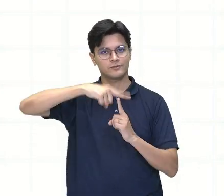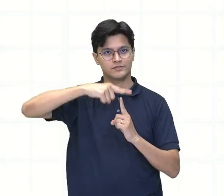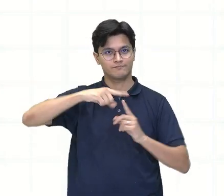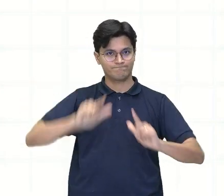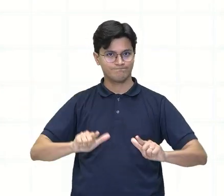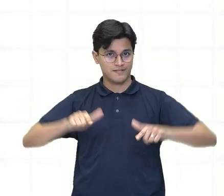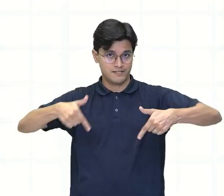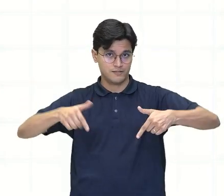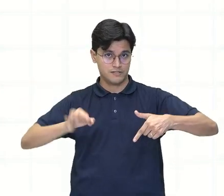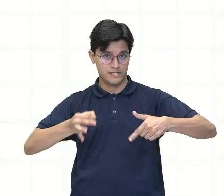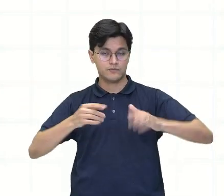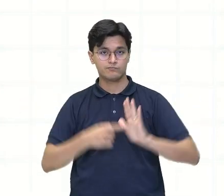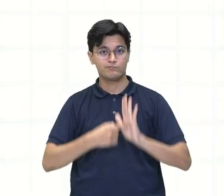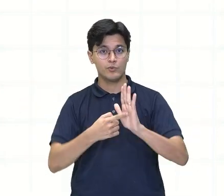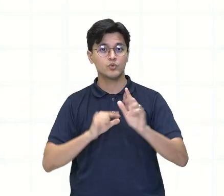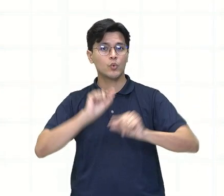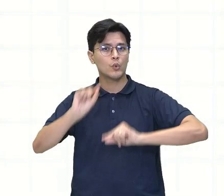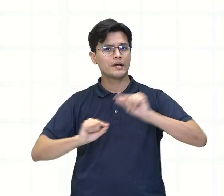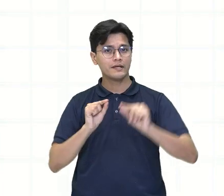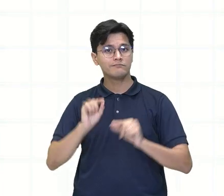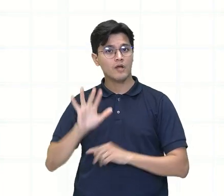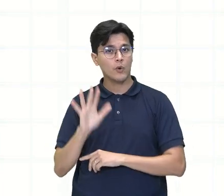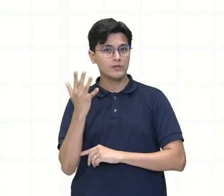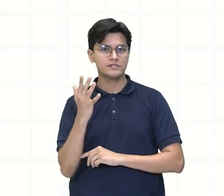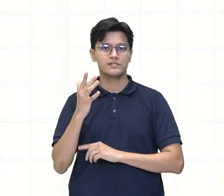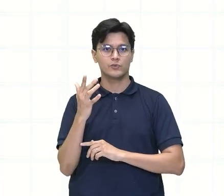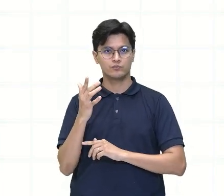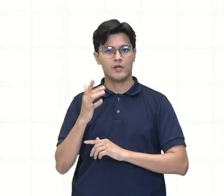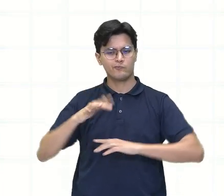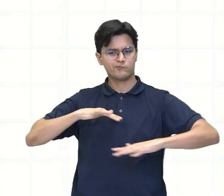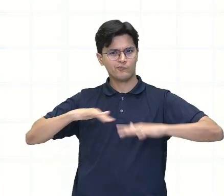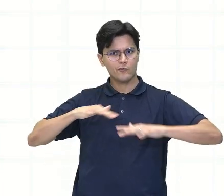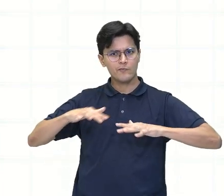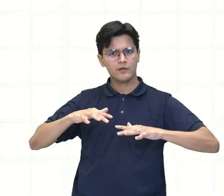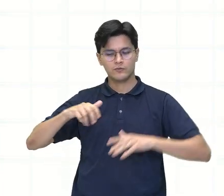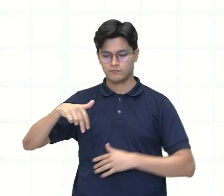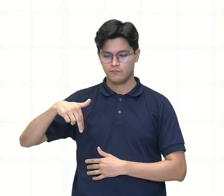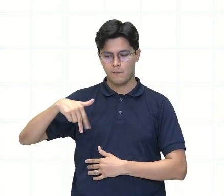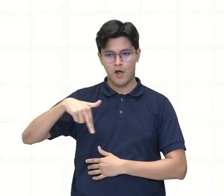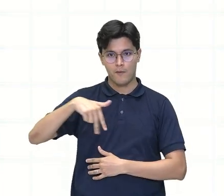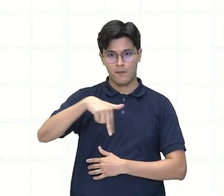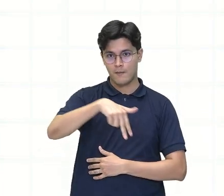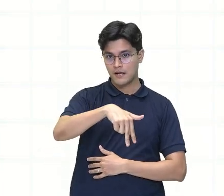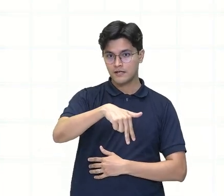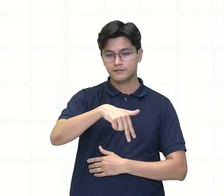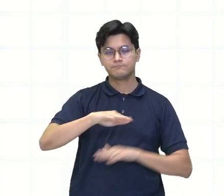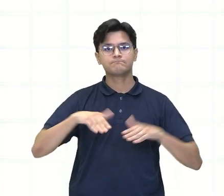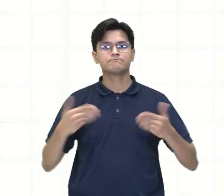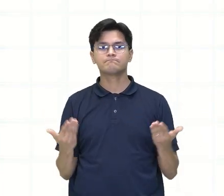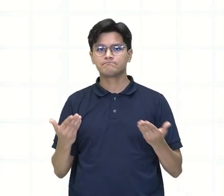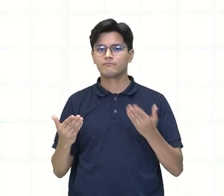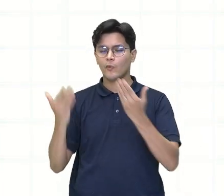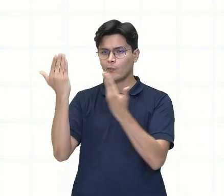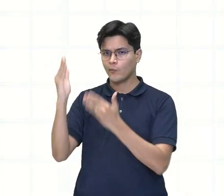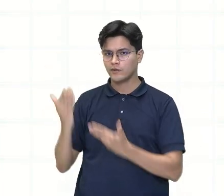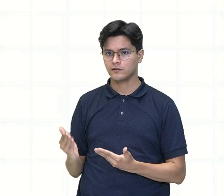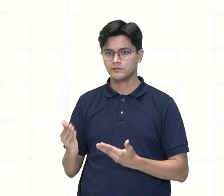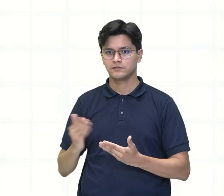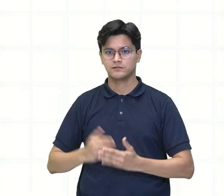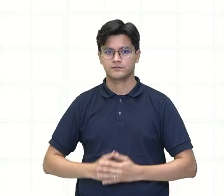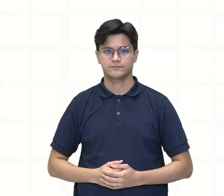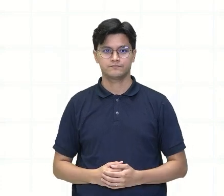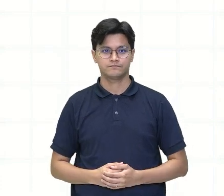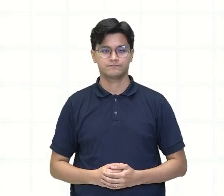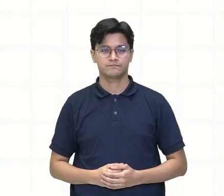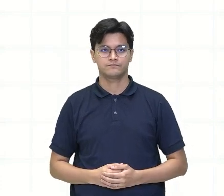ele fez um movimento de andar, certo? Vamos lá fazer a análise então. Ele andou muito,